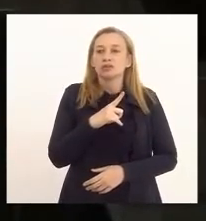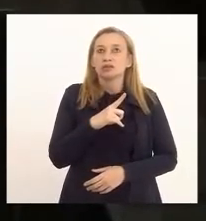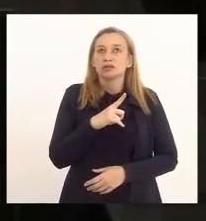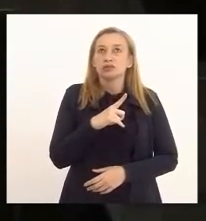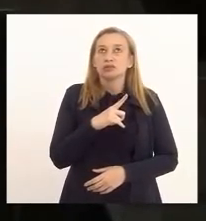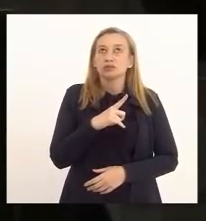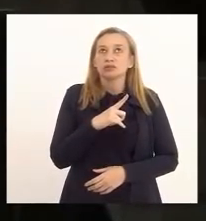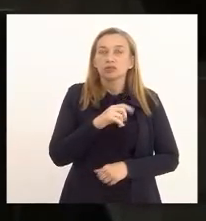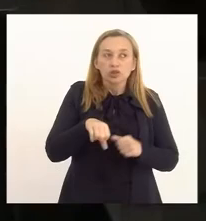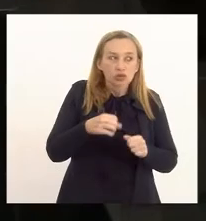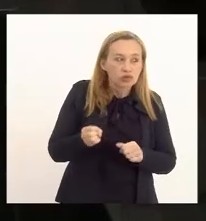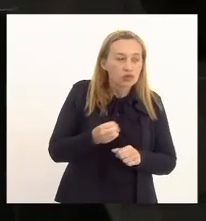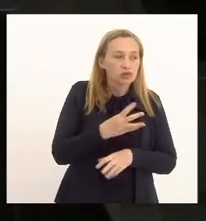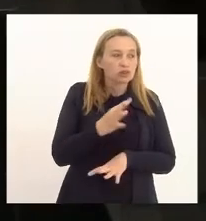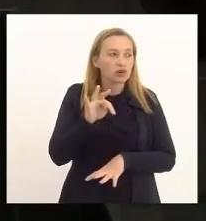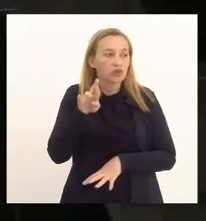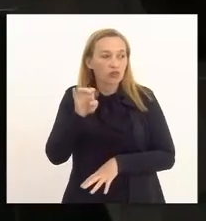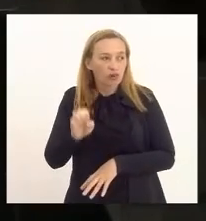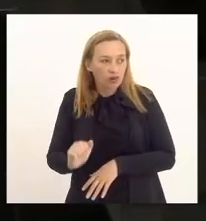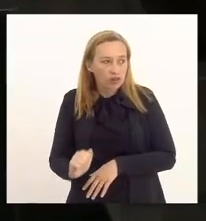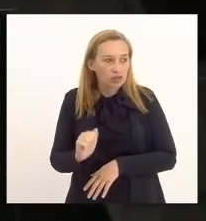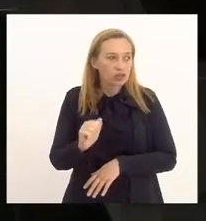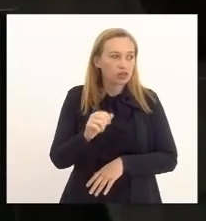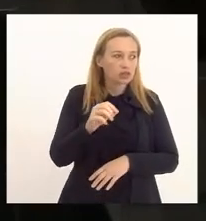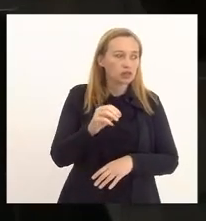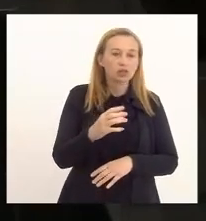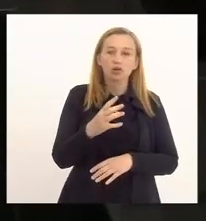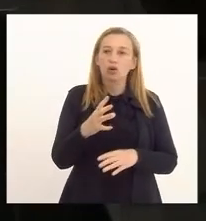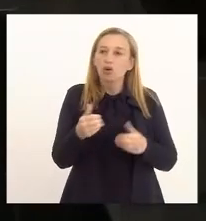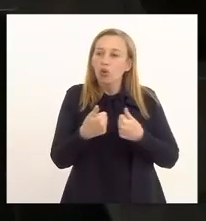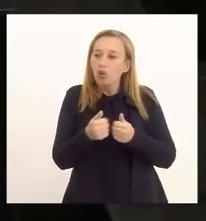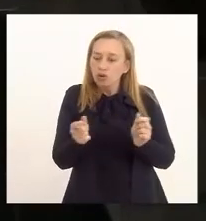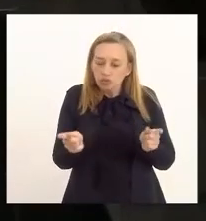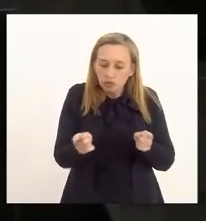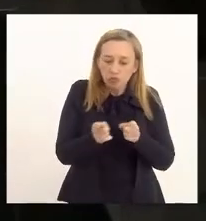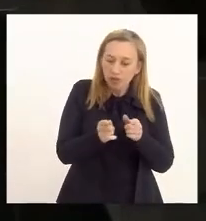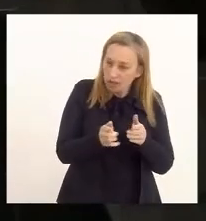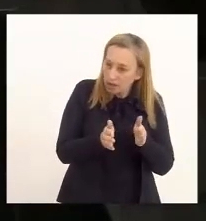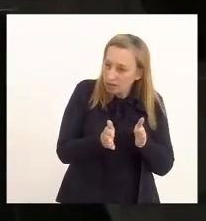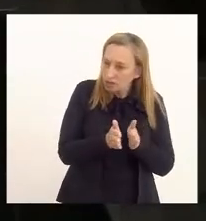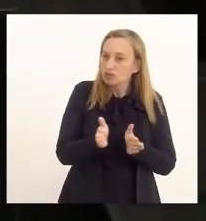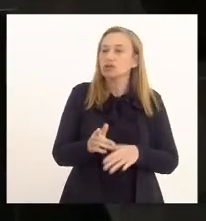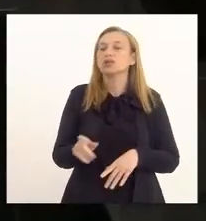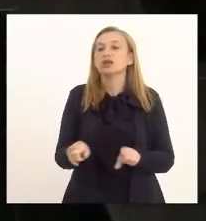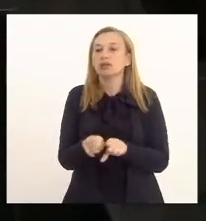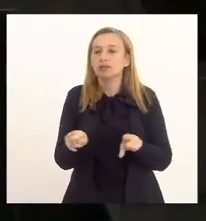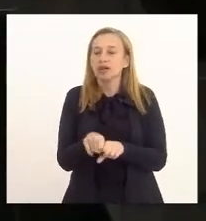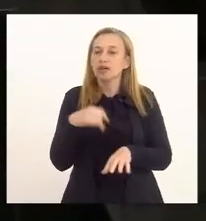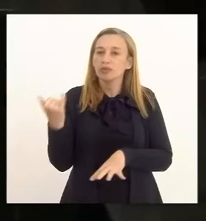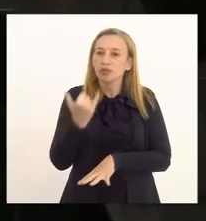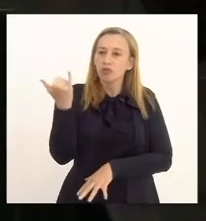de termos a renovação da frota de micro-ônibus, necessidade muito importante de